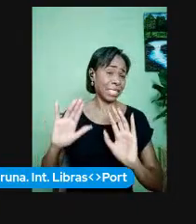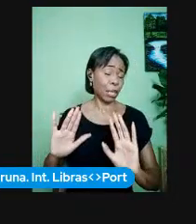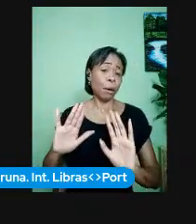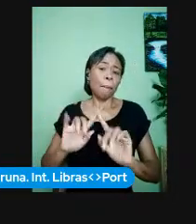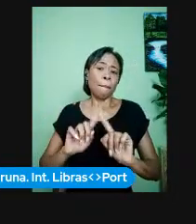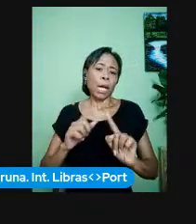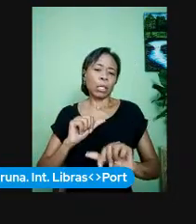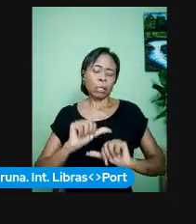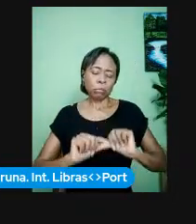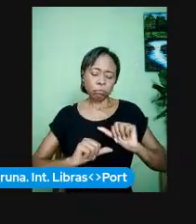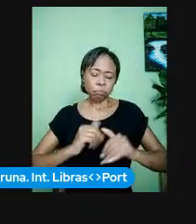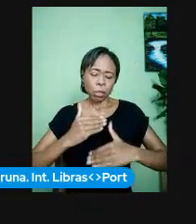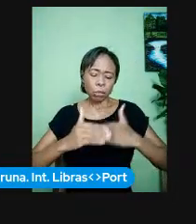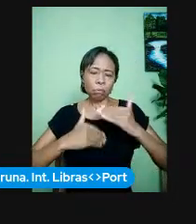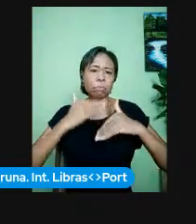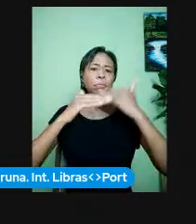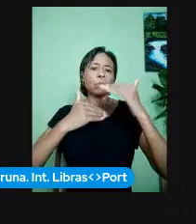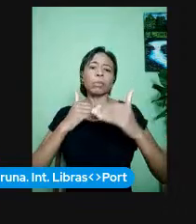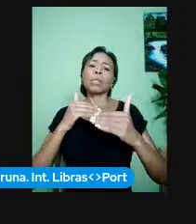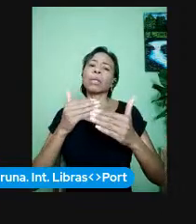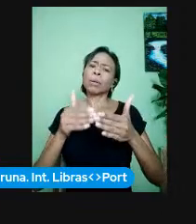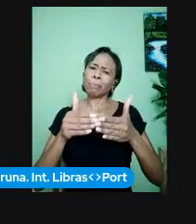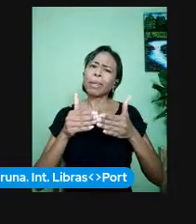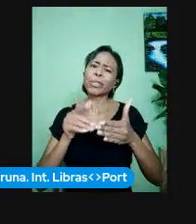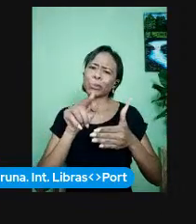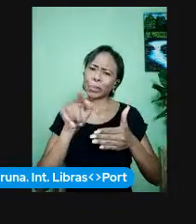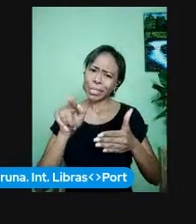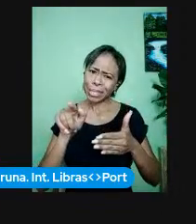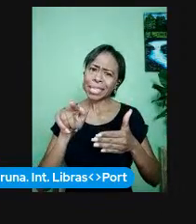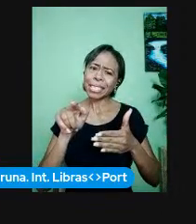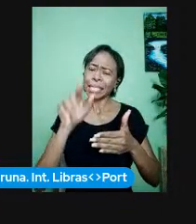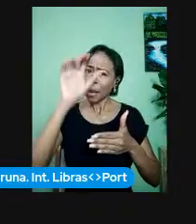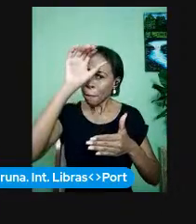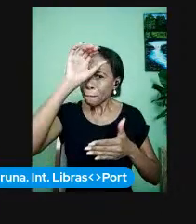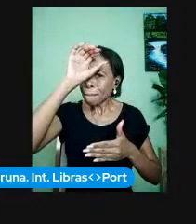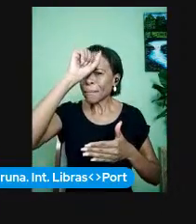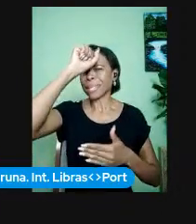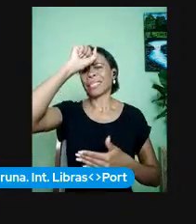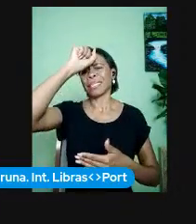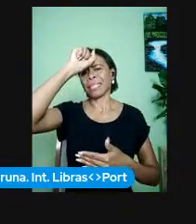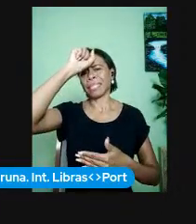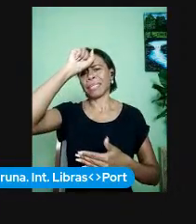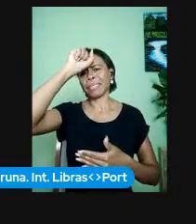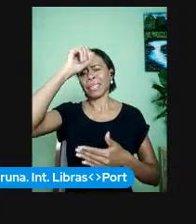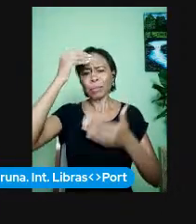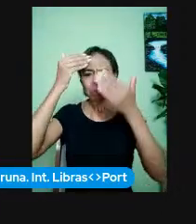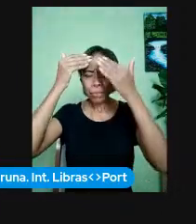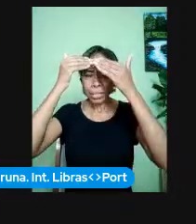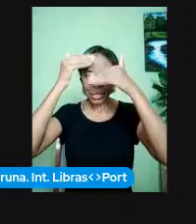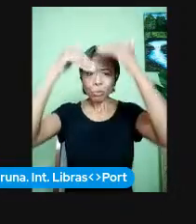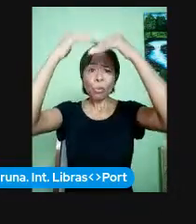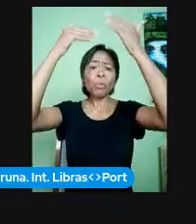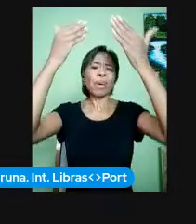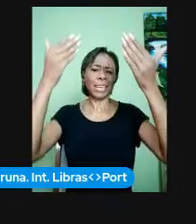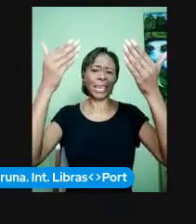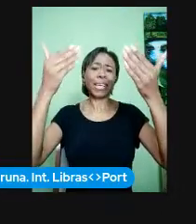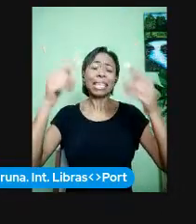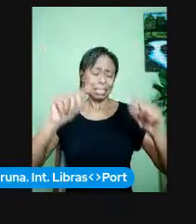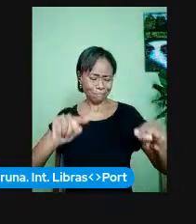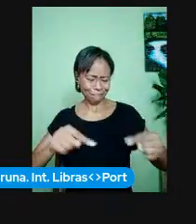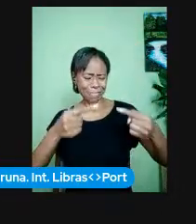eu peço para que vocês aprendam e façam de toda a diversidade que você passa hoje uma